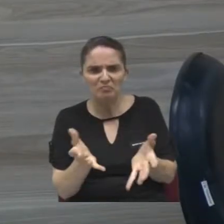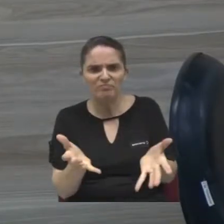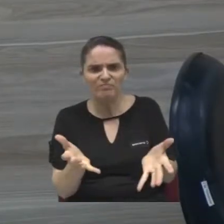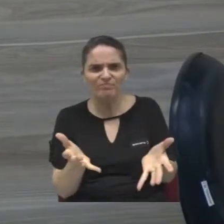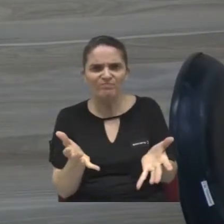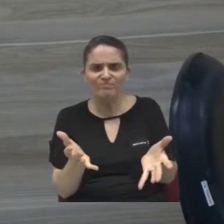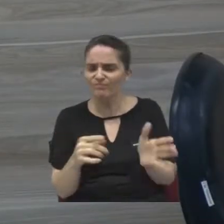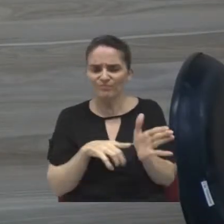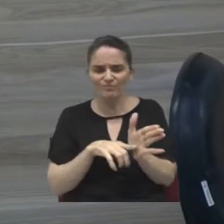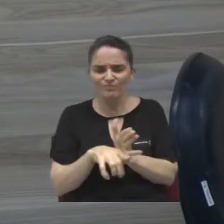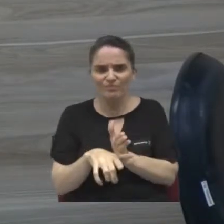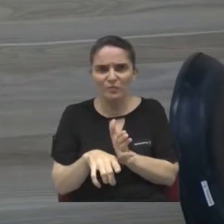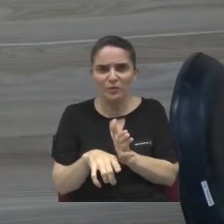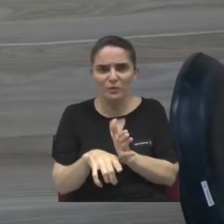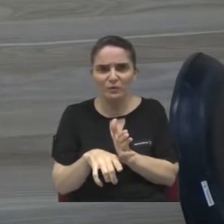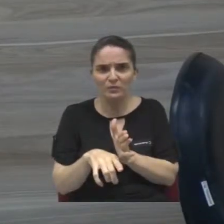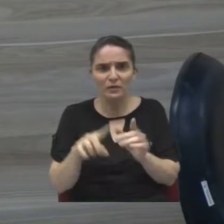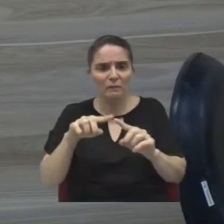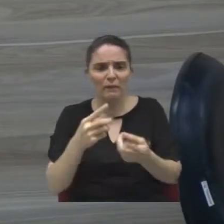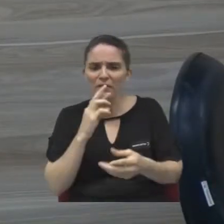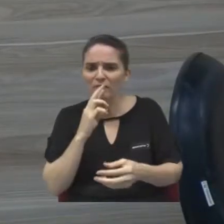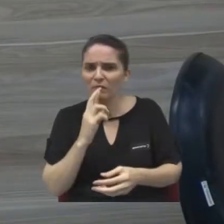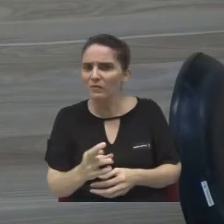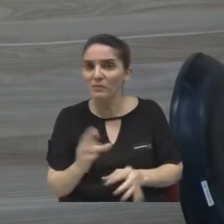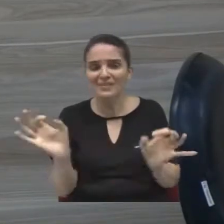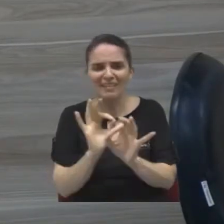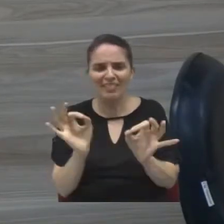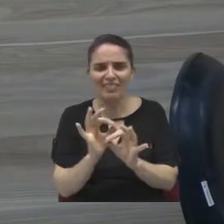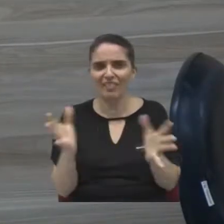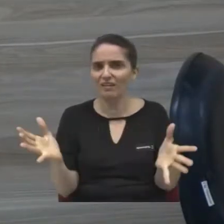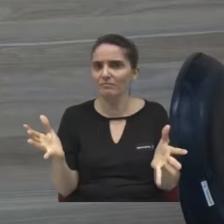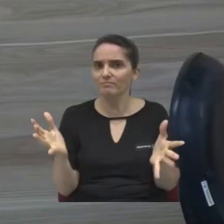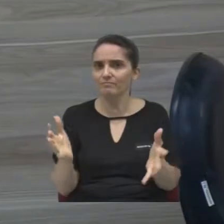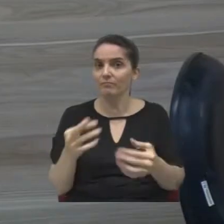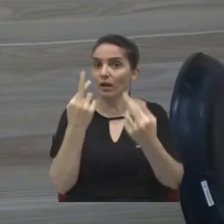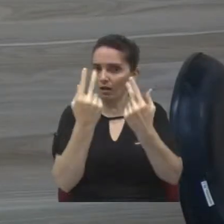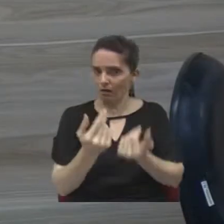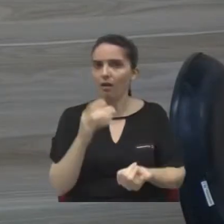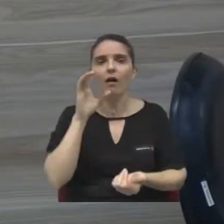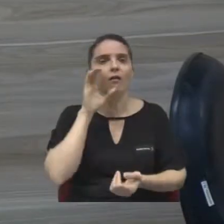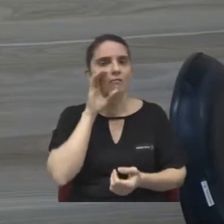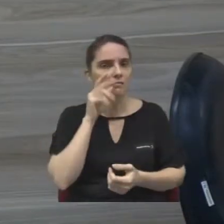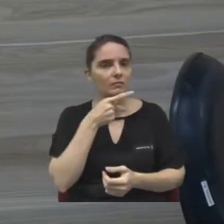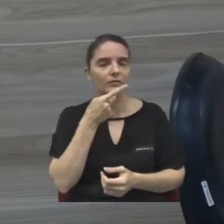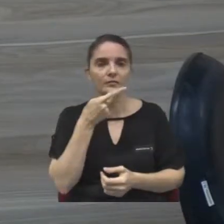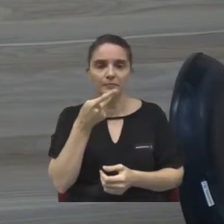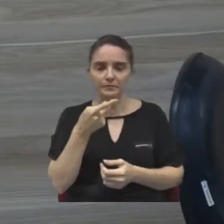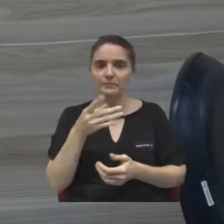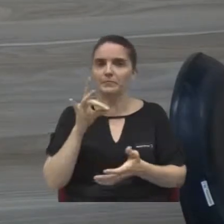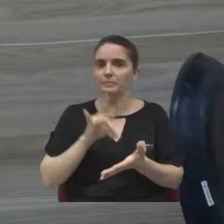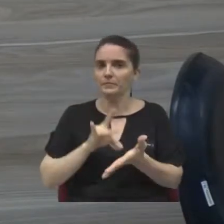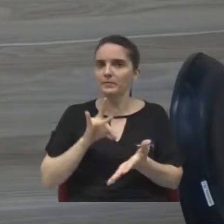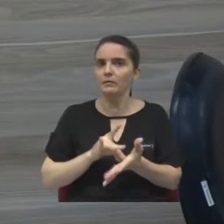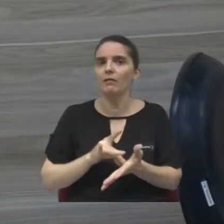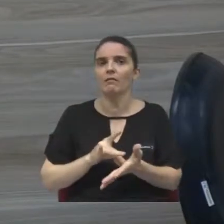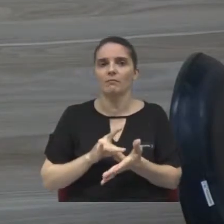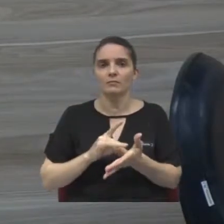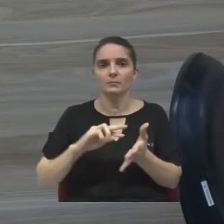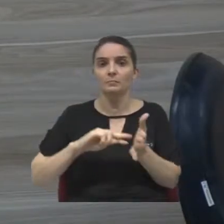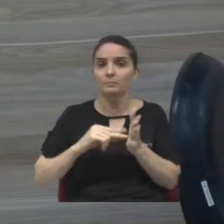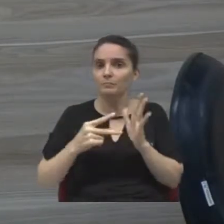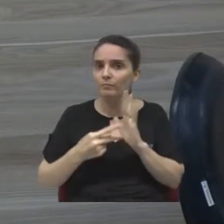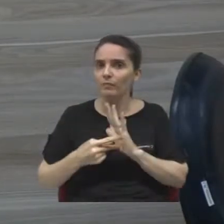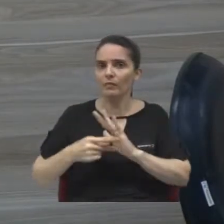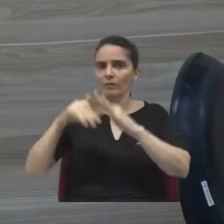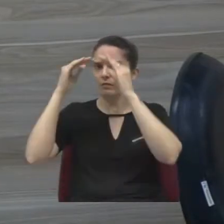pergunta. Isso é preocupante. E como a vereadora Constância falou, é notório, não é falta de respeito